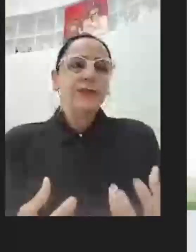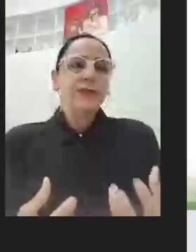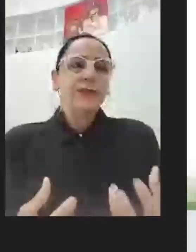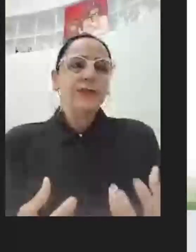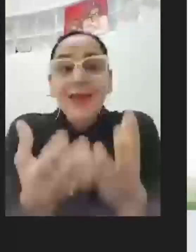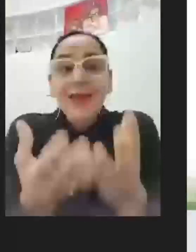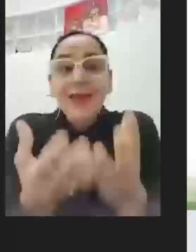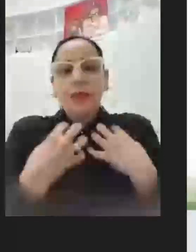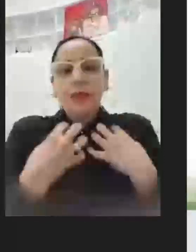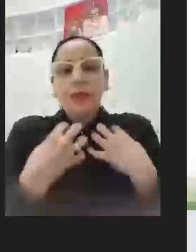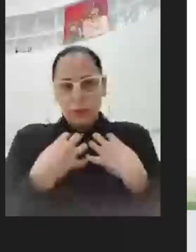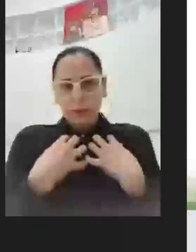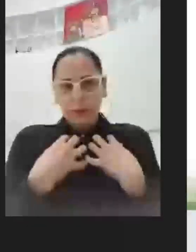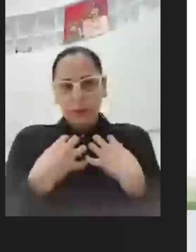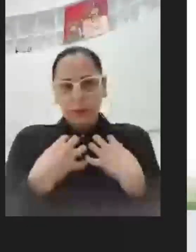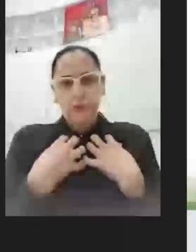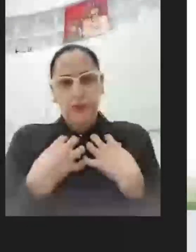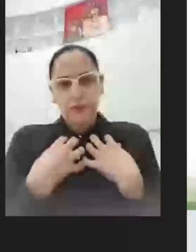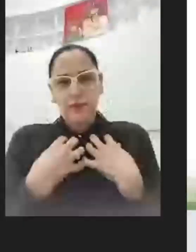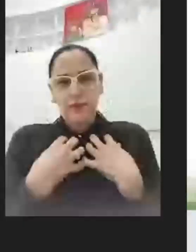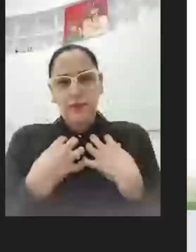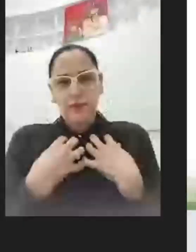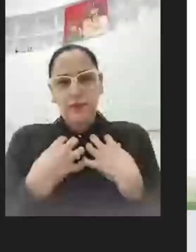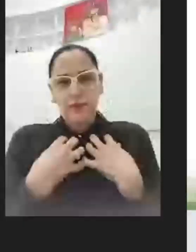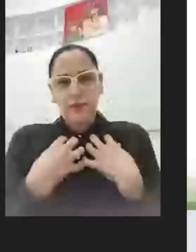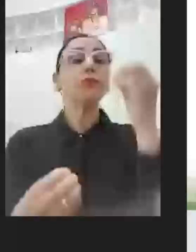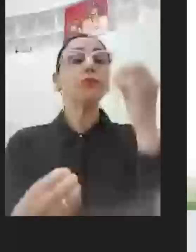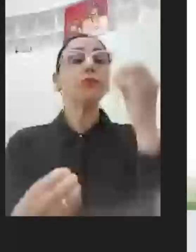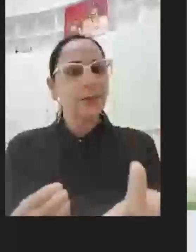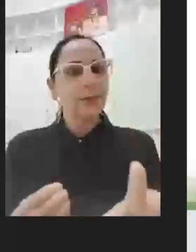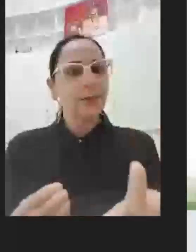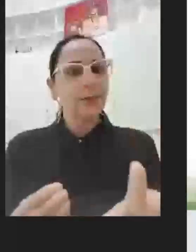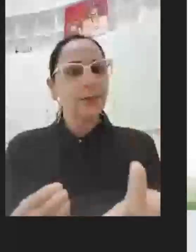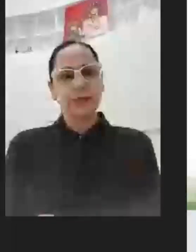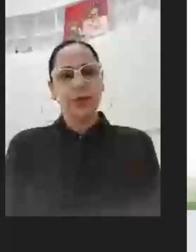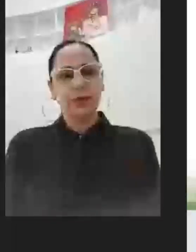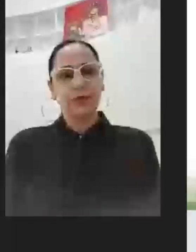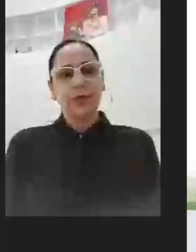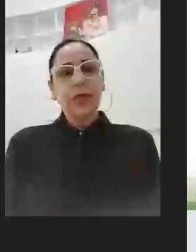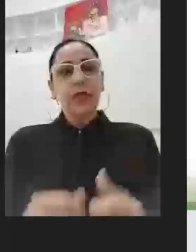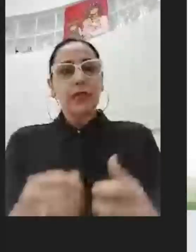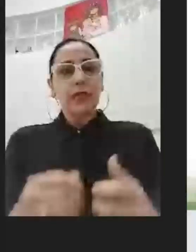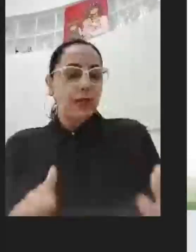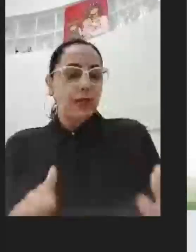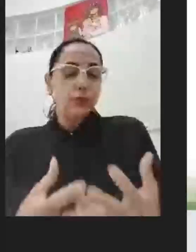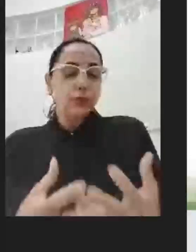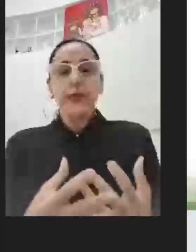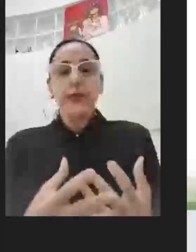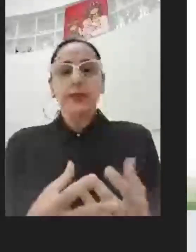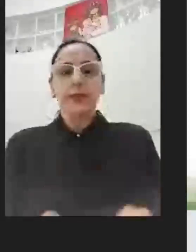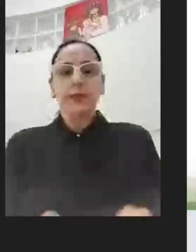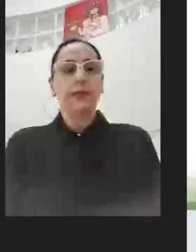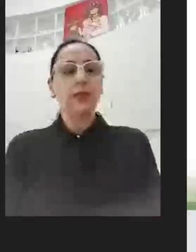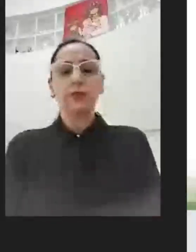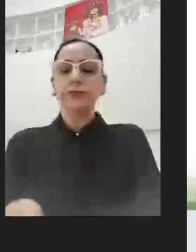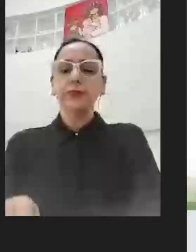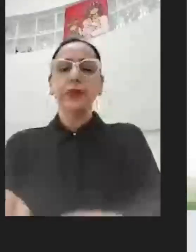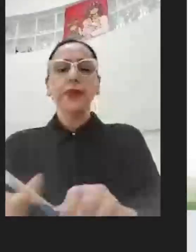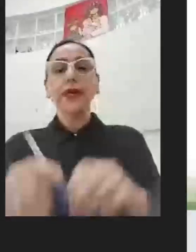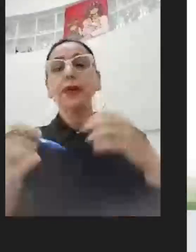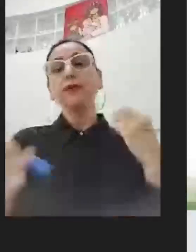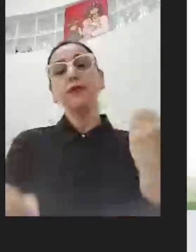de usar estratégias para essa mãe ter confiança na gente e buscar pelo conhecimento. Então, ela botou